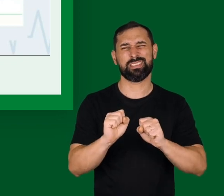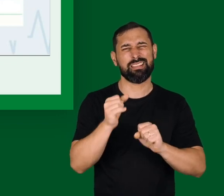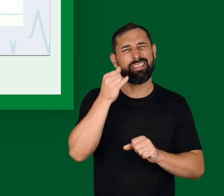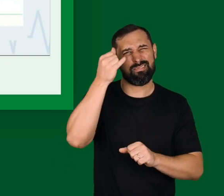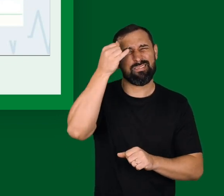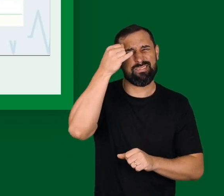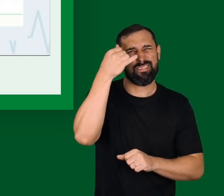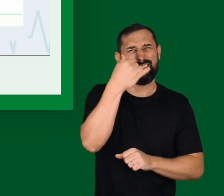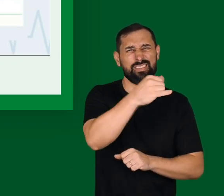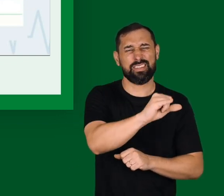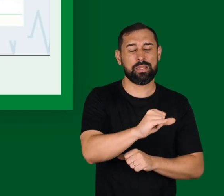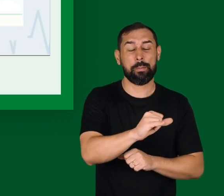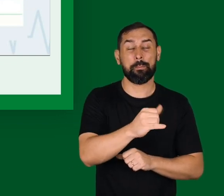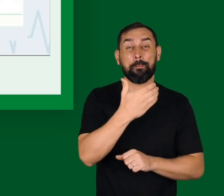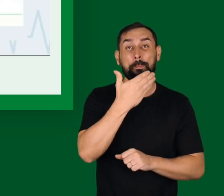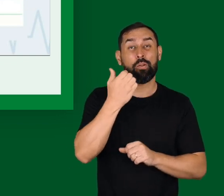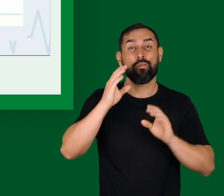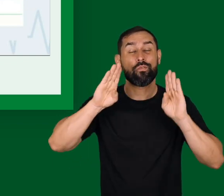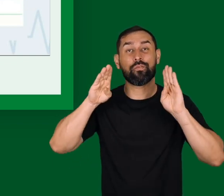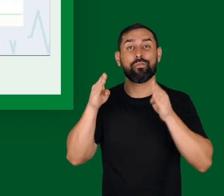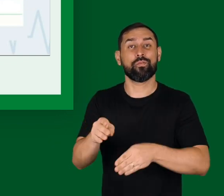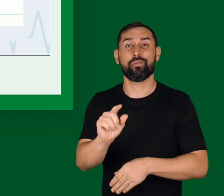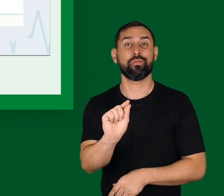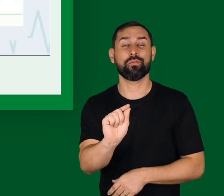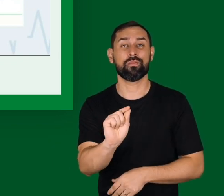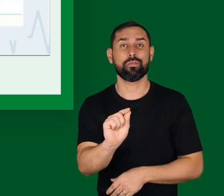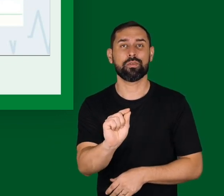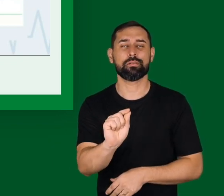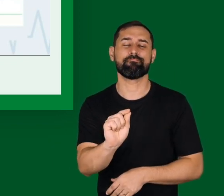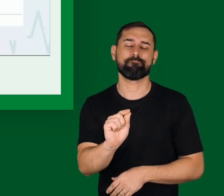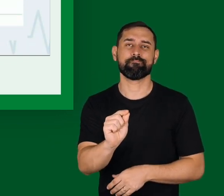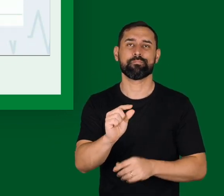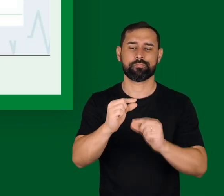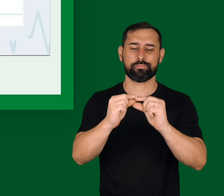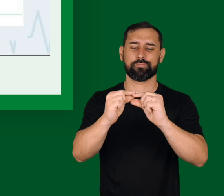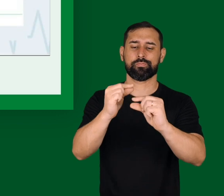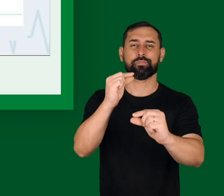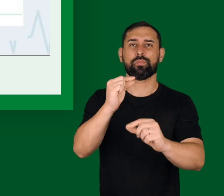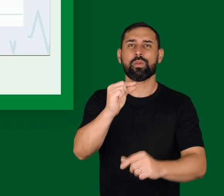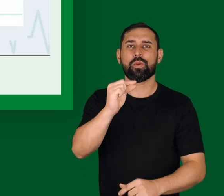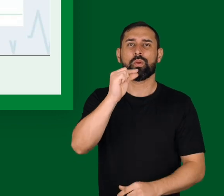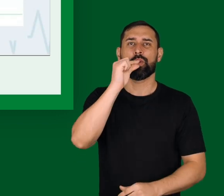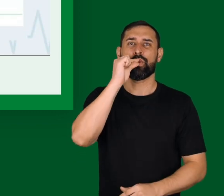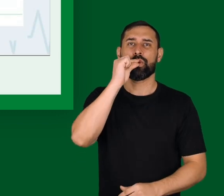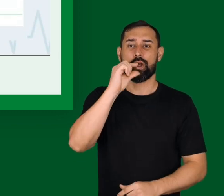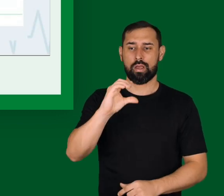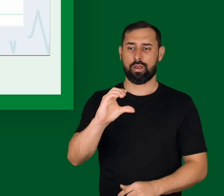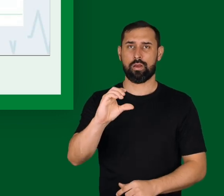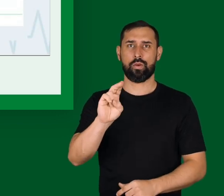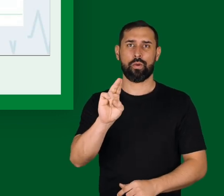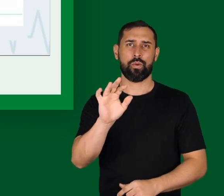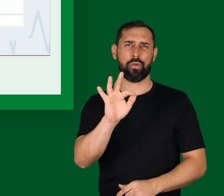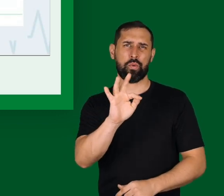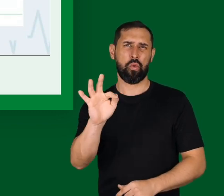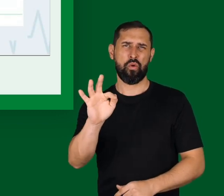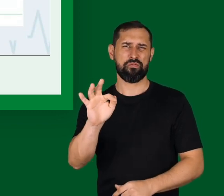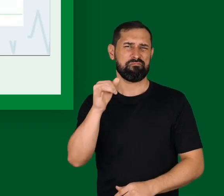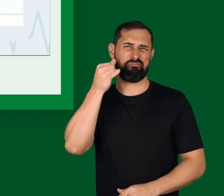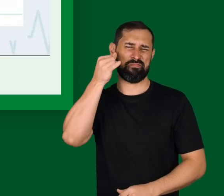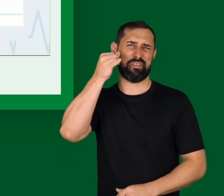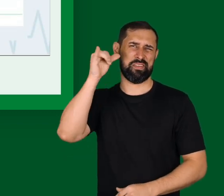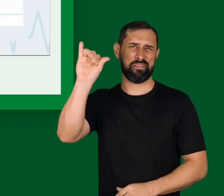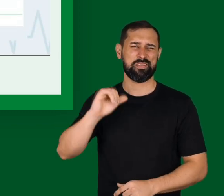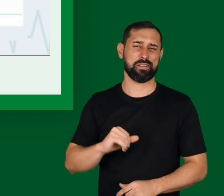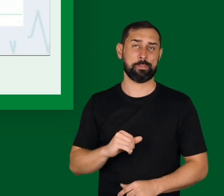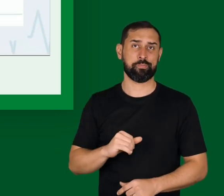sempre preferência no grupo pediátrico a utilização de tubos traqueais sem